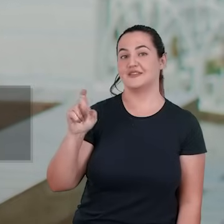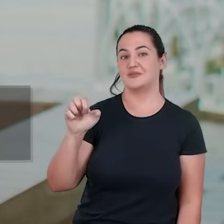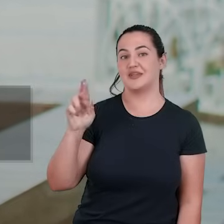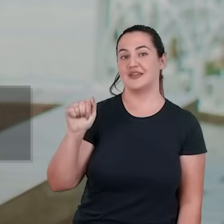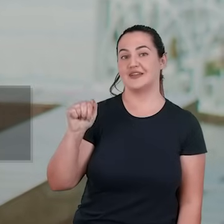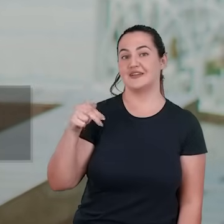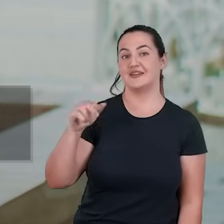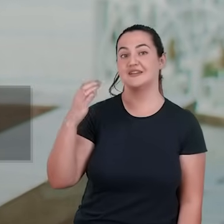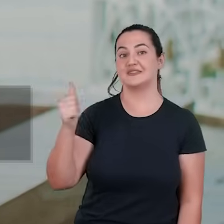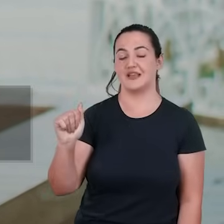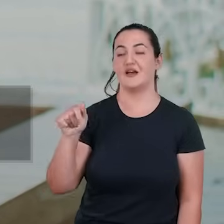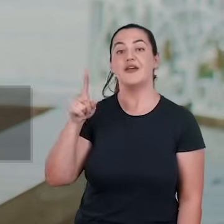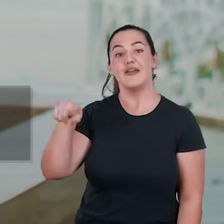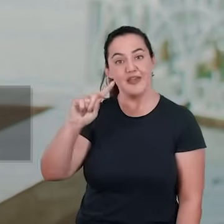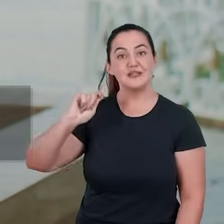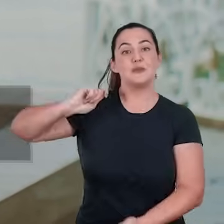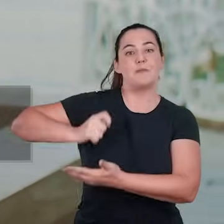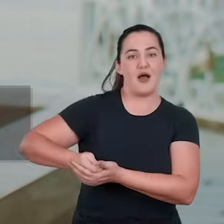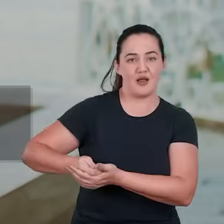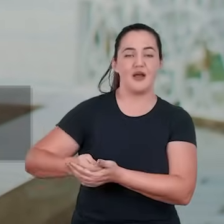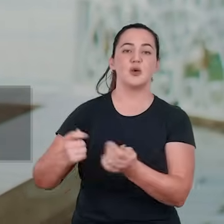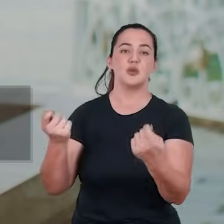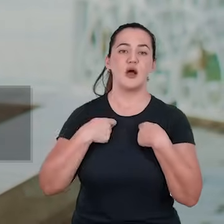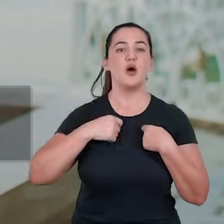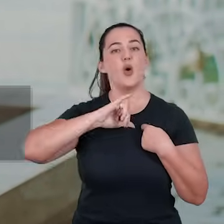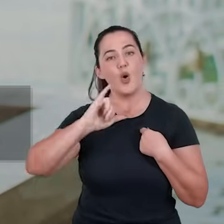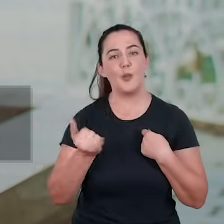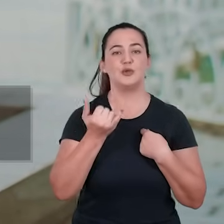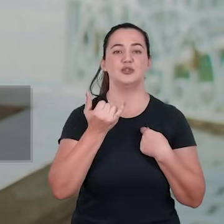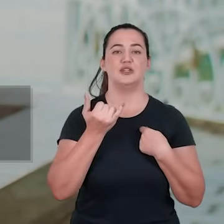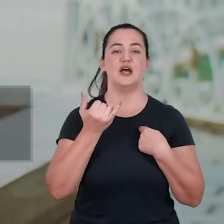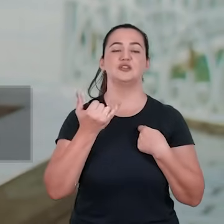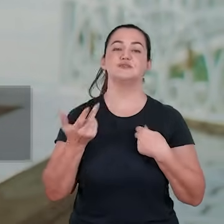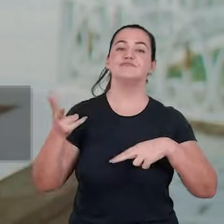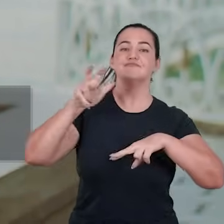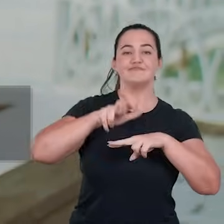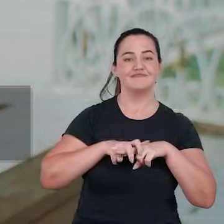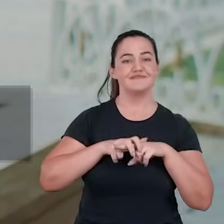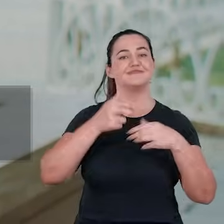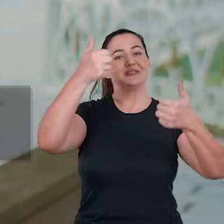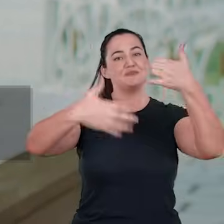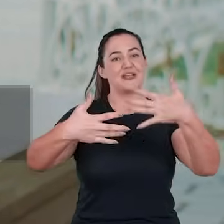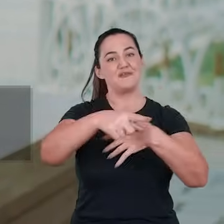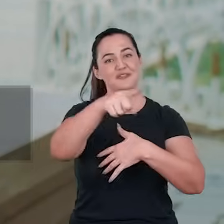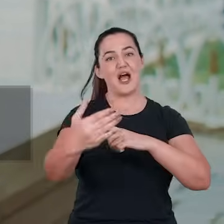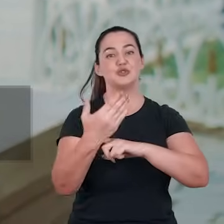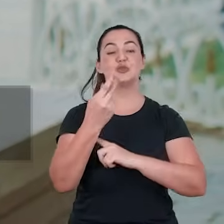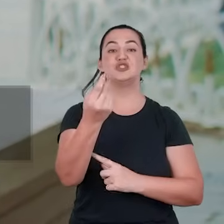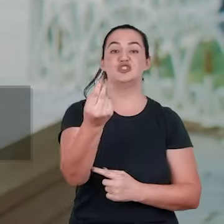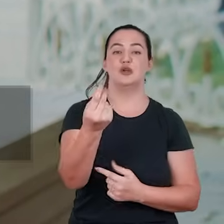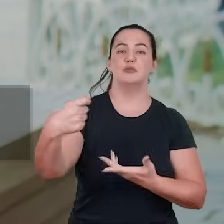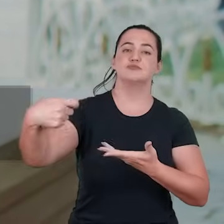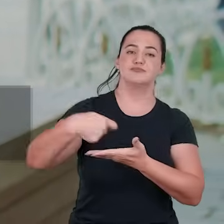toda a equipe, nós estamos aqui para mostrar esse conteúdo para vocês, graças ao auxílio que vocês nos dão. E nós